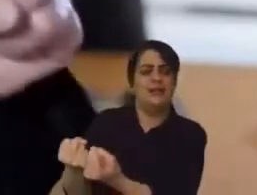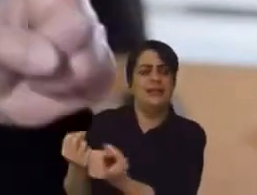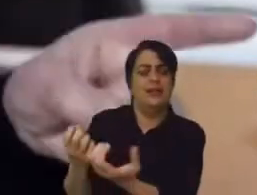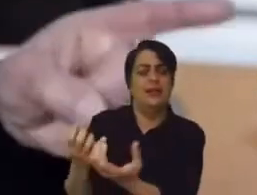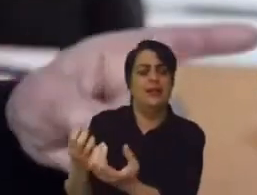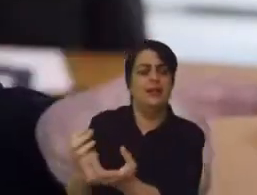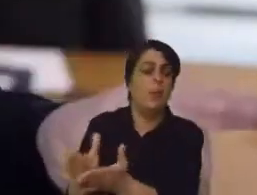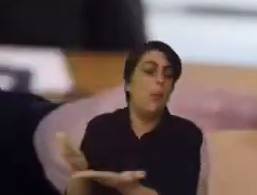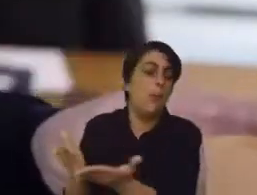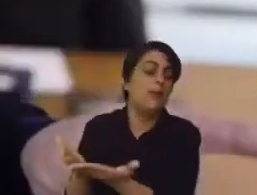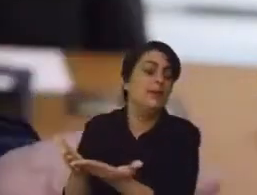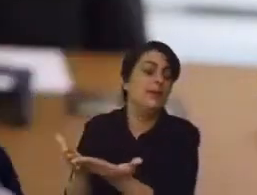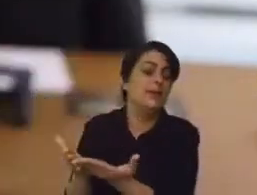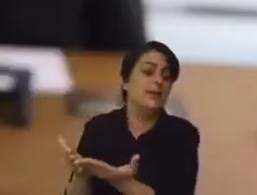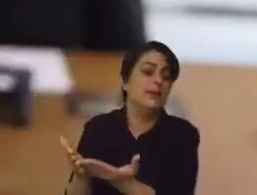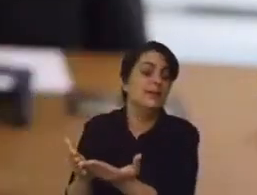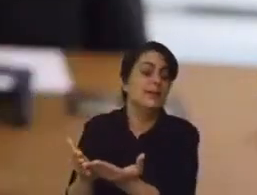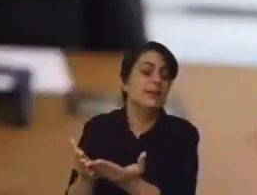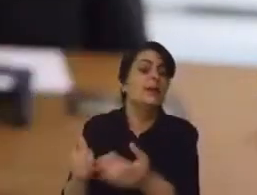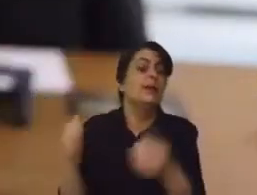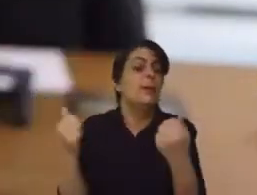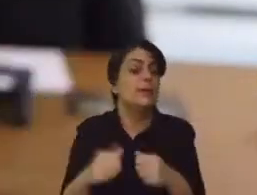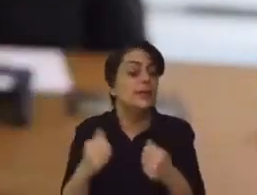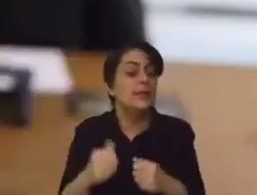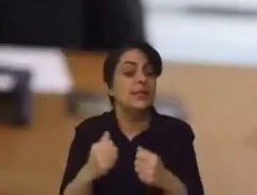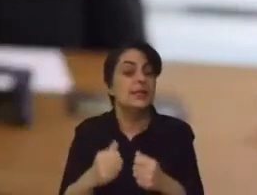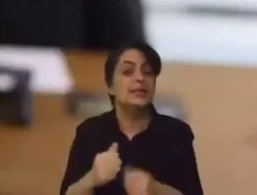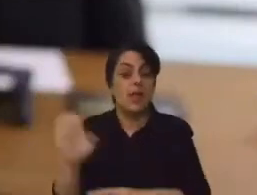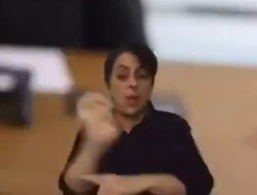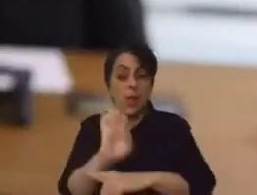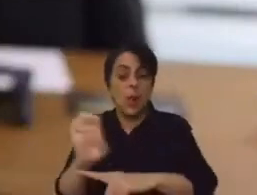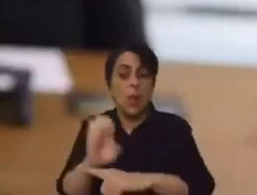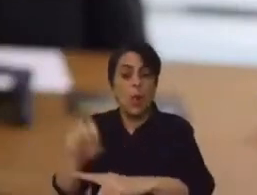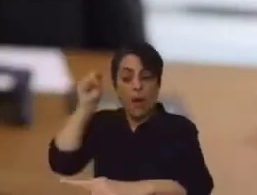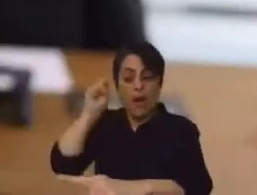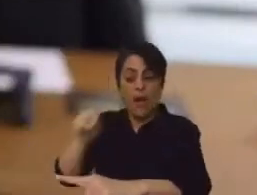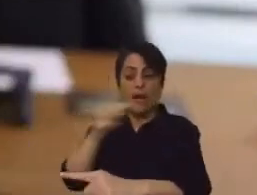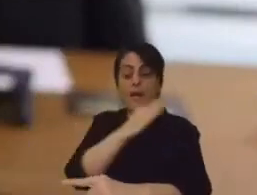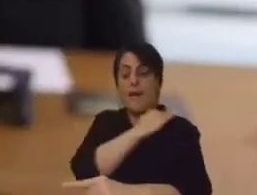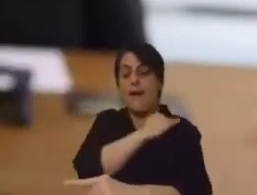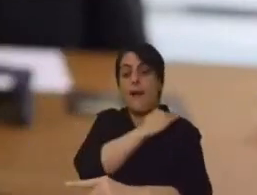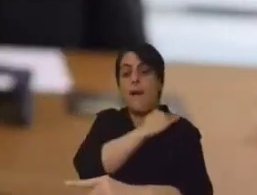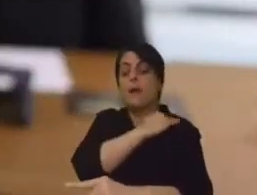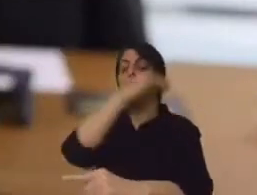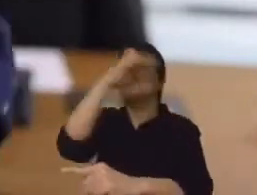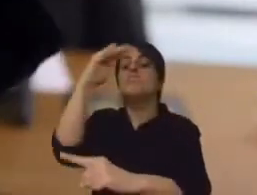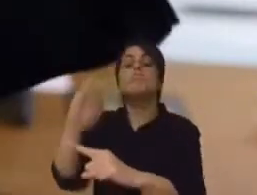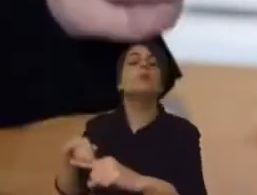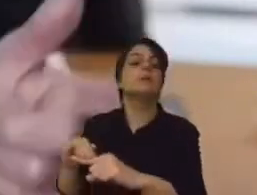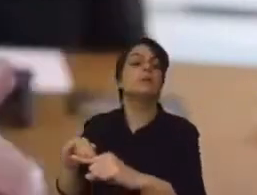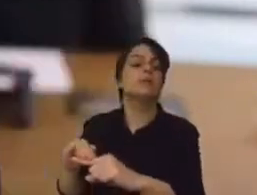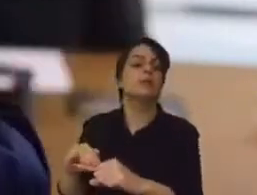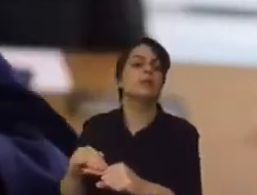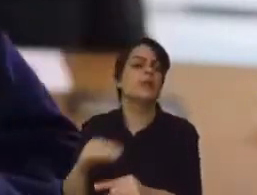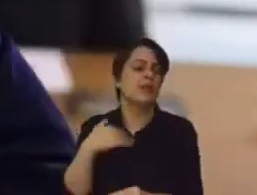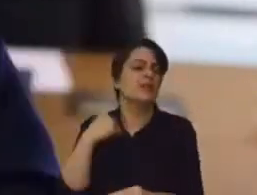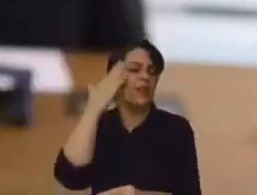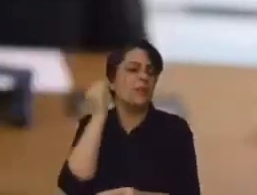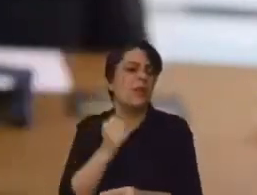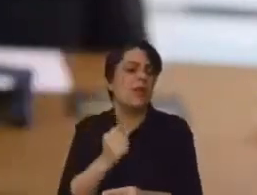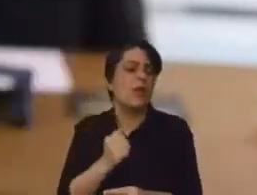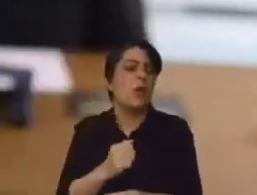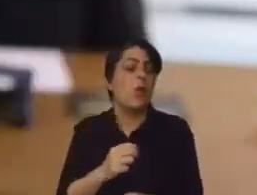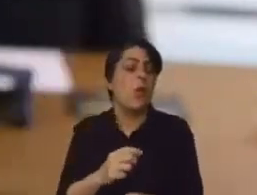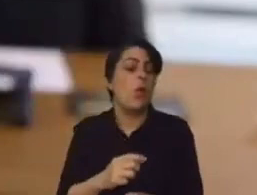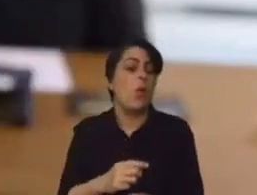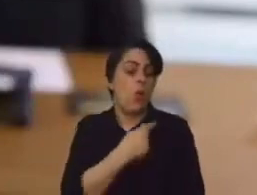gente responsabilizar o Estado. Eu estou vendo agora, Sérgio, de que o governo ia dar R$400 de auxílio emergencial e